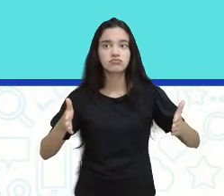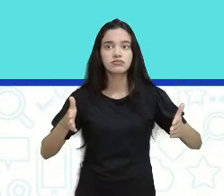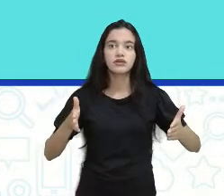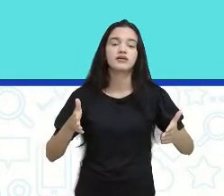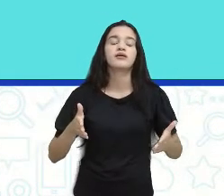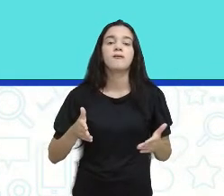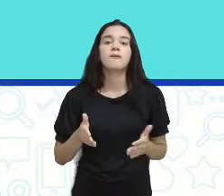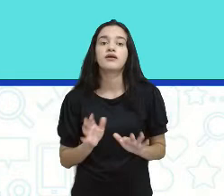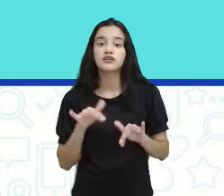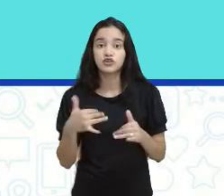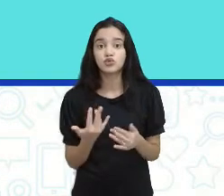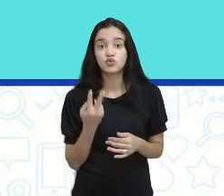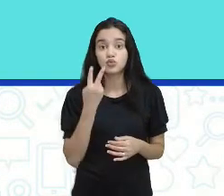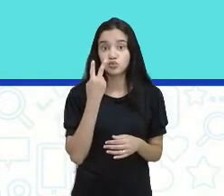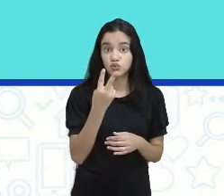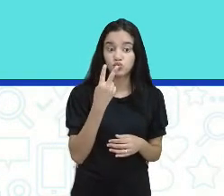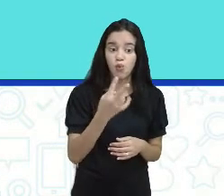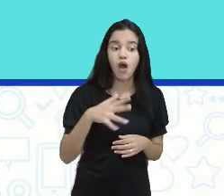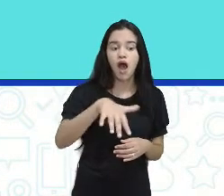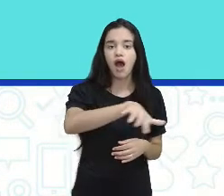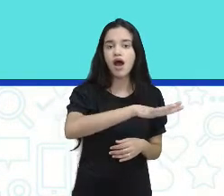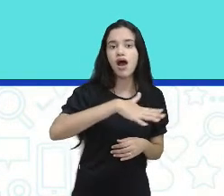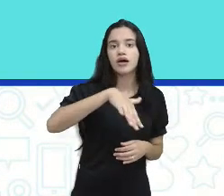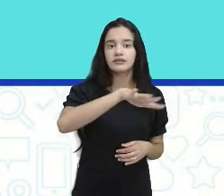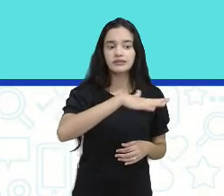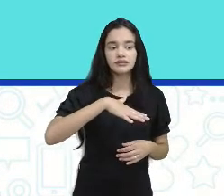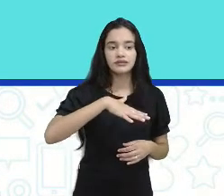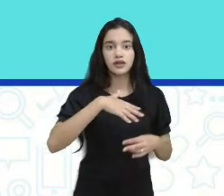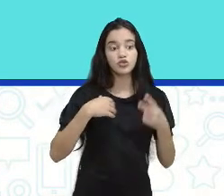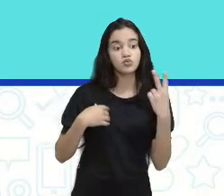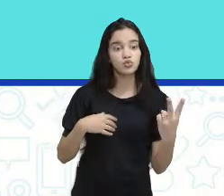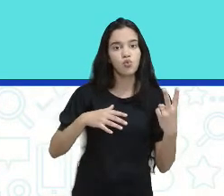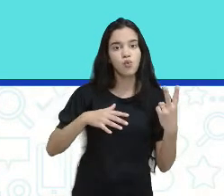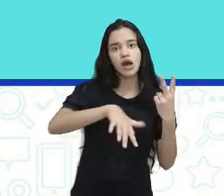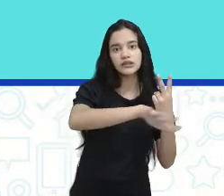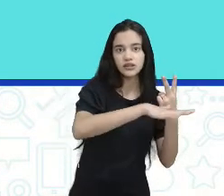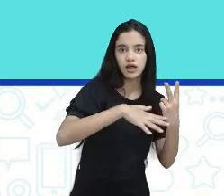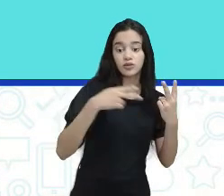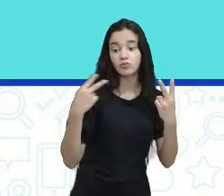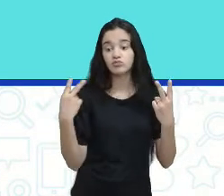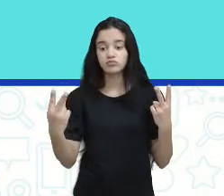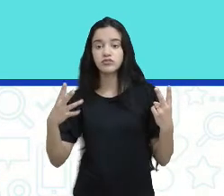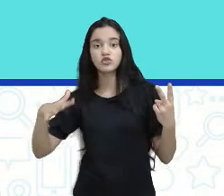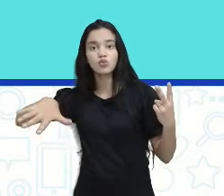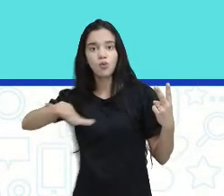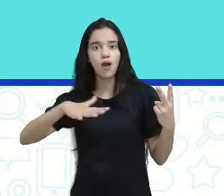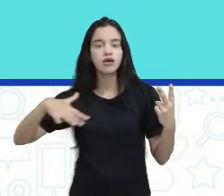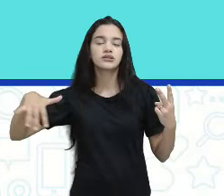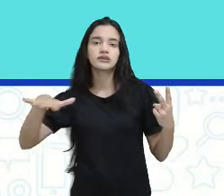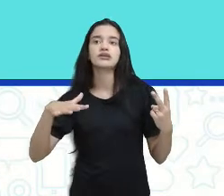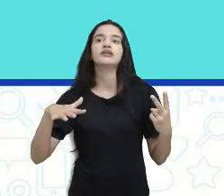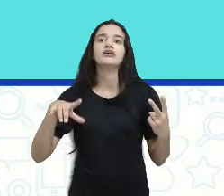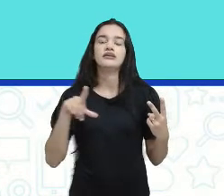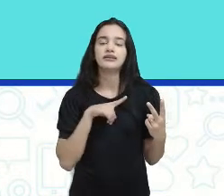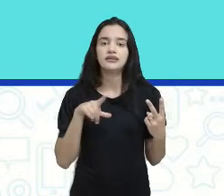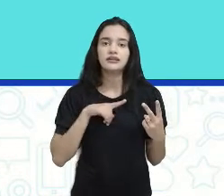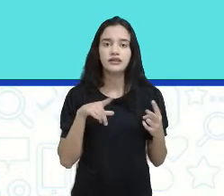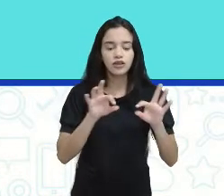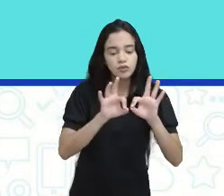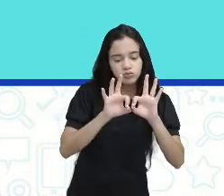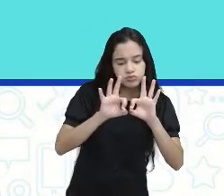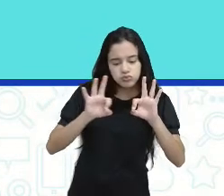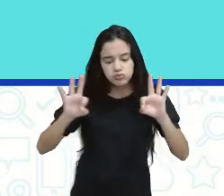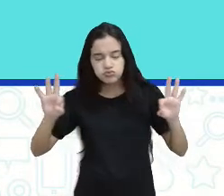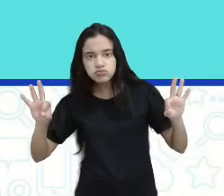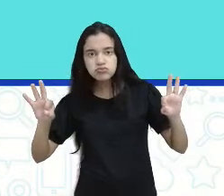são 2 áreas e de um lado, 2 áreas de outro, e tem uma linha também no final, né? Que aí essa